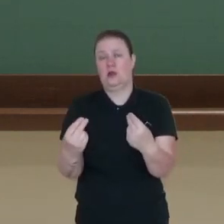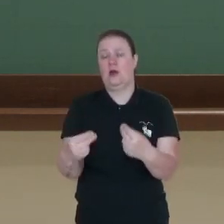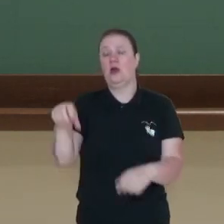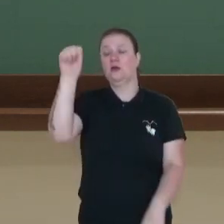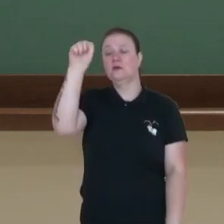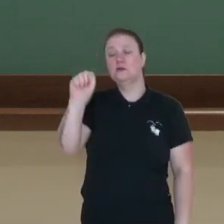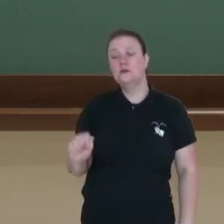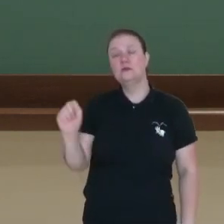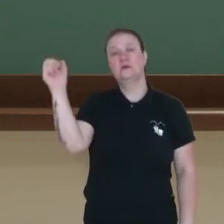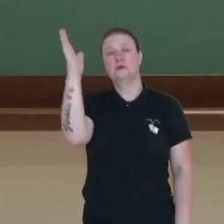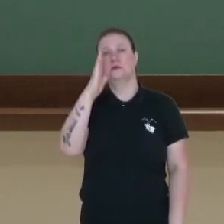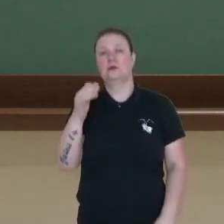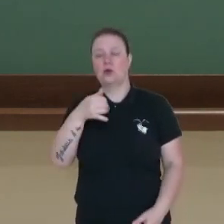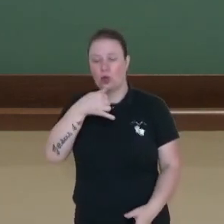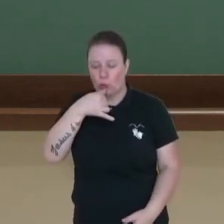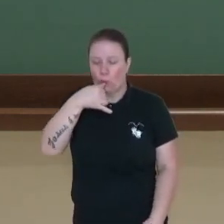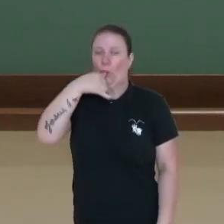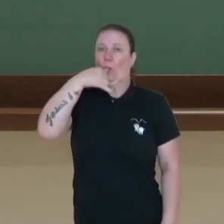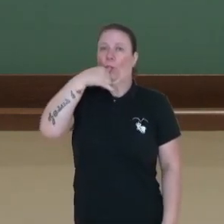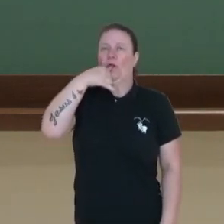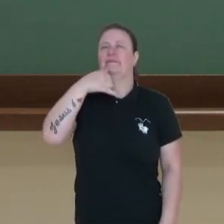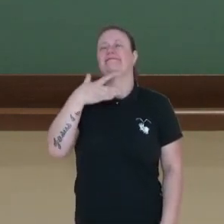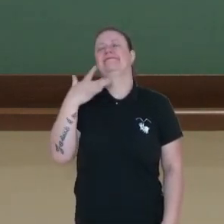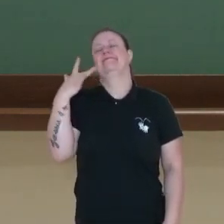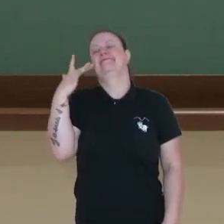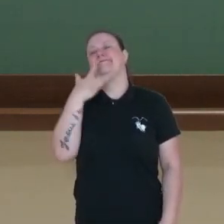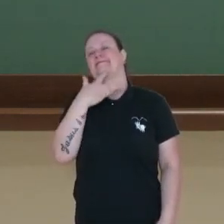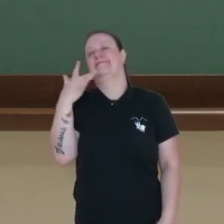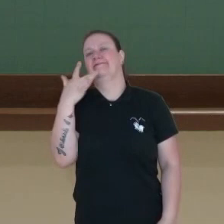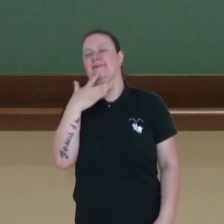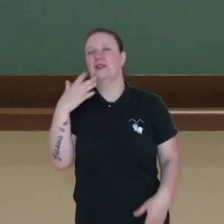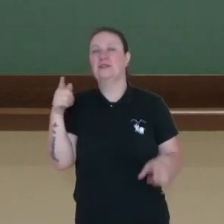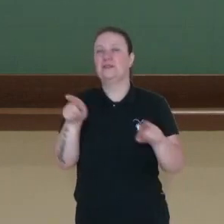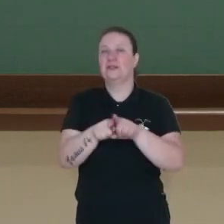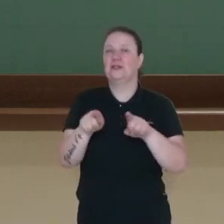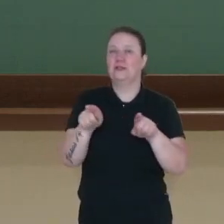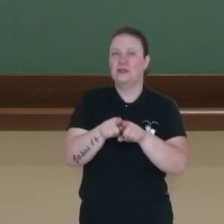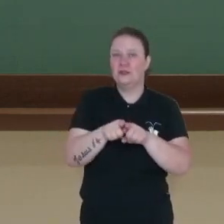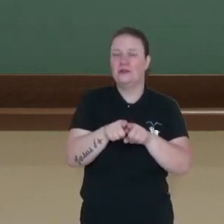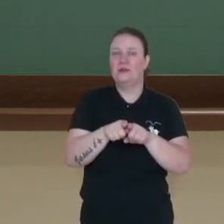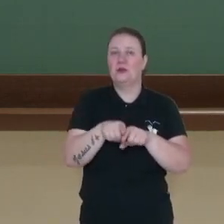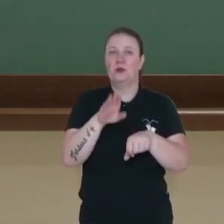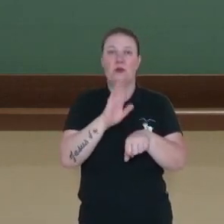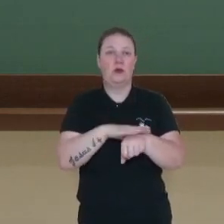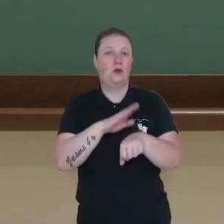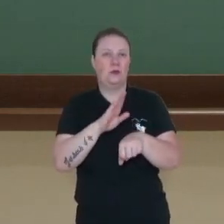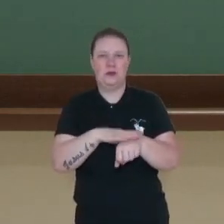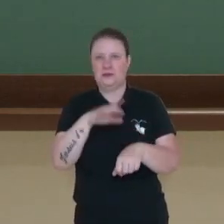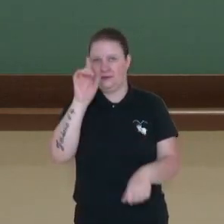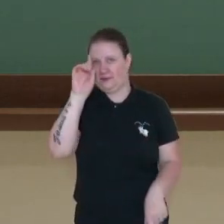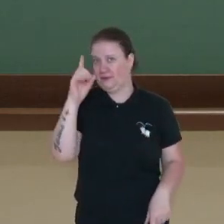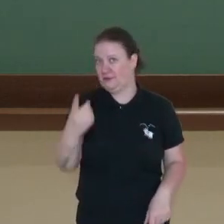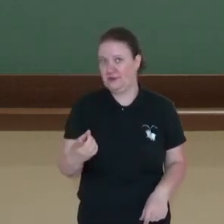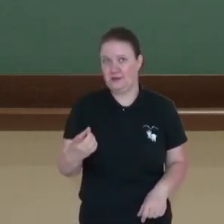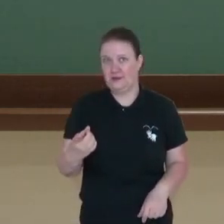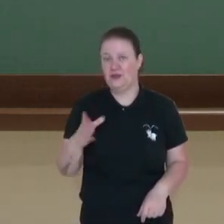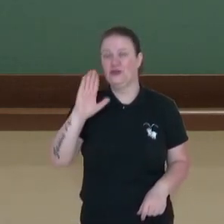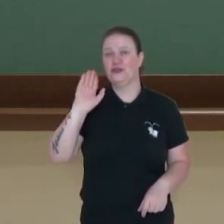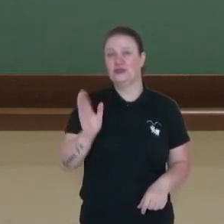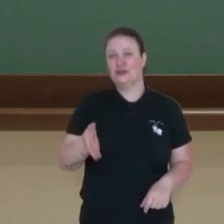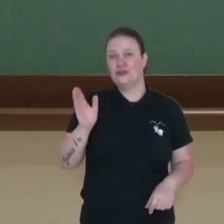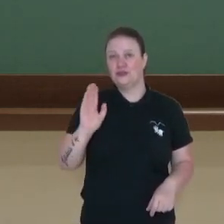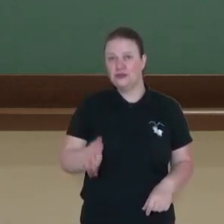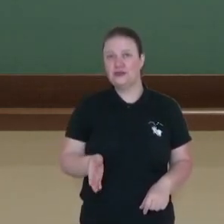Brasil, que é tomar a erva mate, né? Beber um mate em determinados momentos do dia. A erva mate já